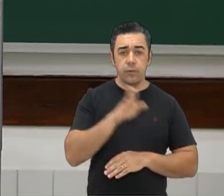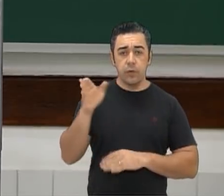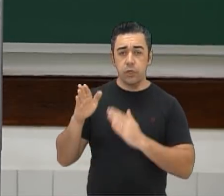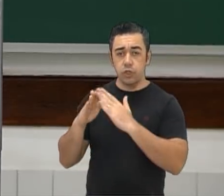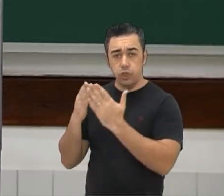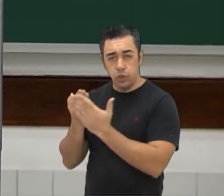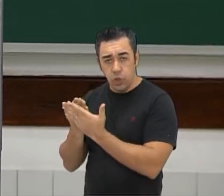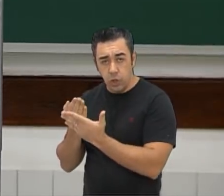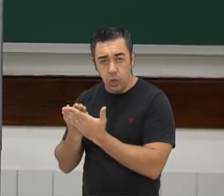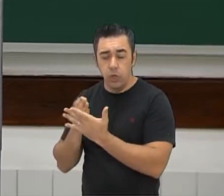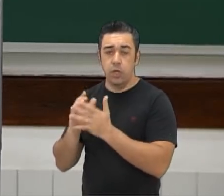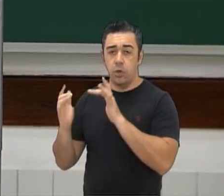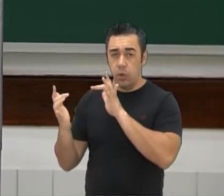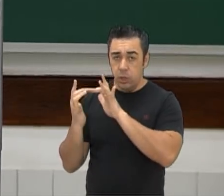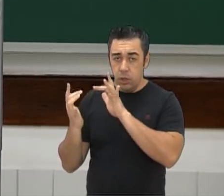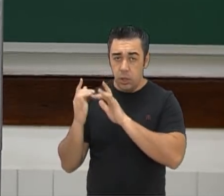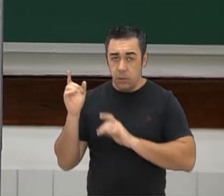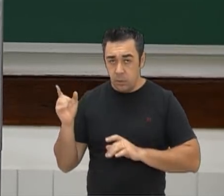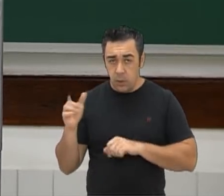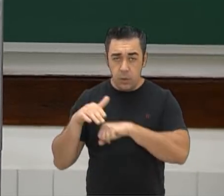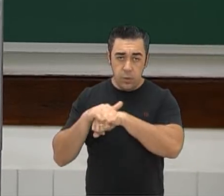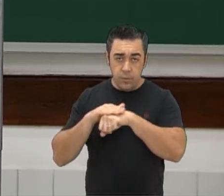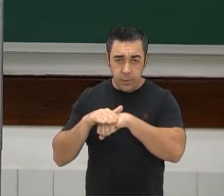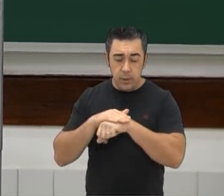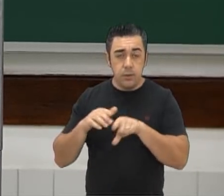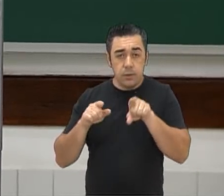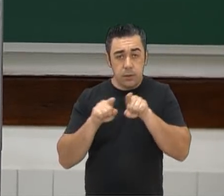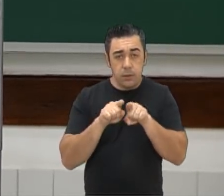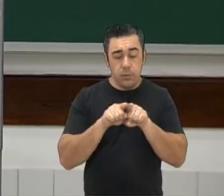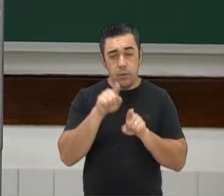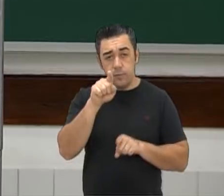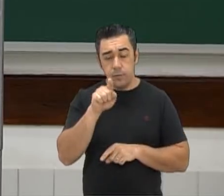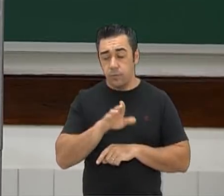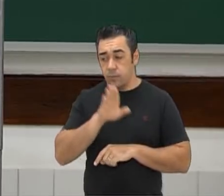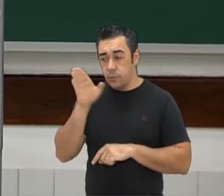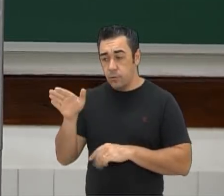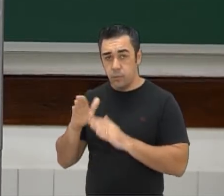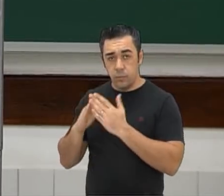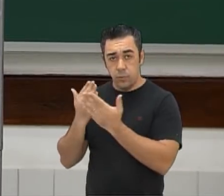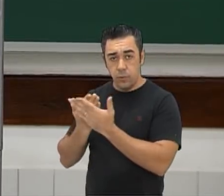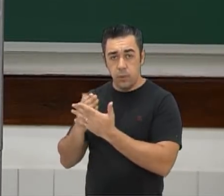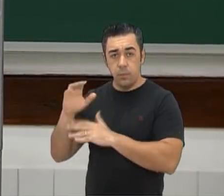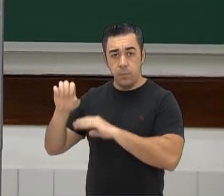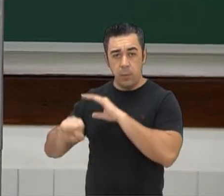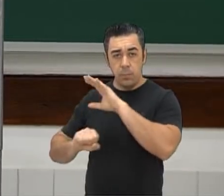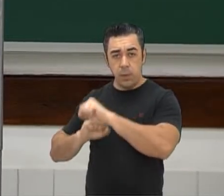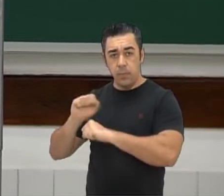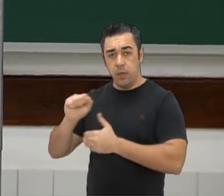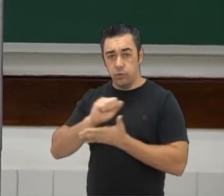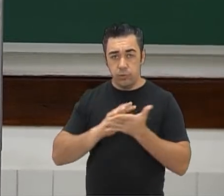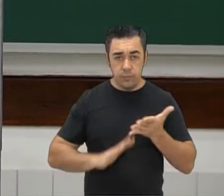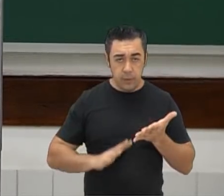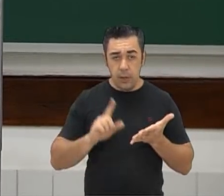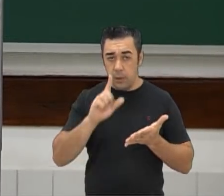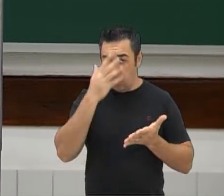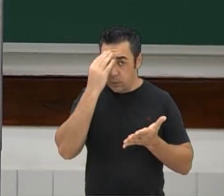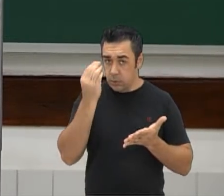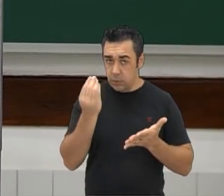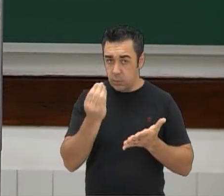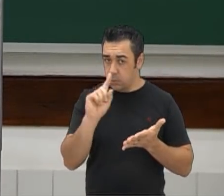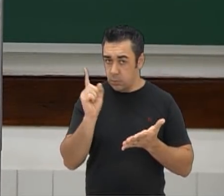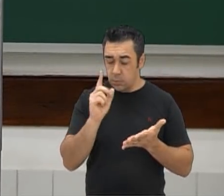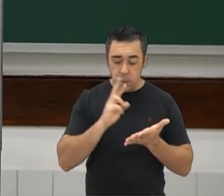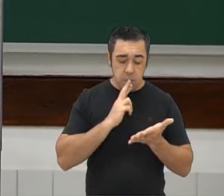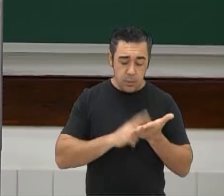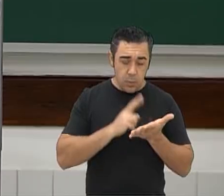professor. Outro aviso importante é referente às atividades. Não esqueça de realizar as atividades